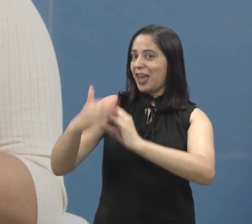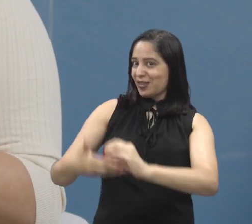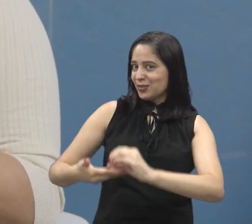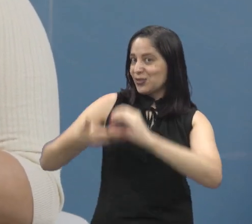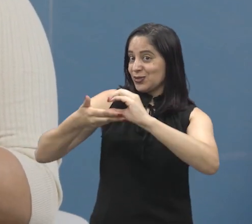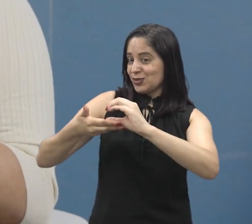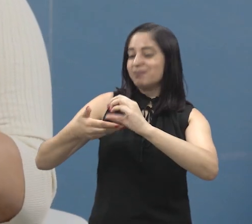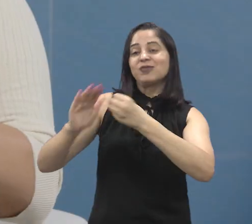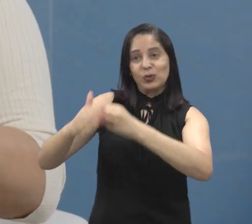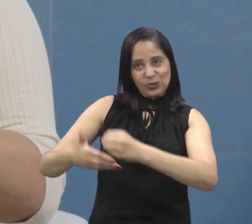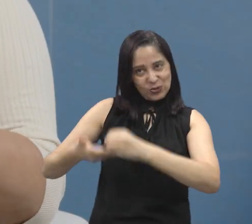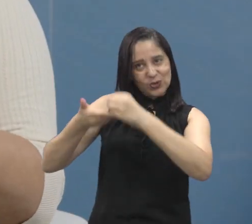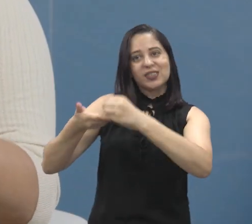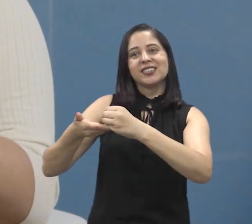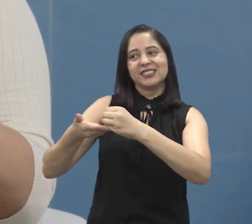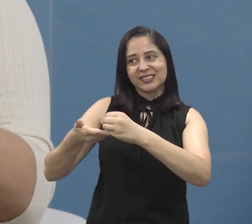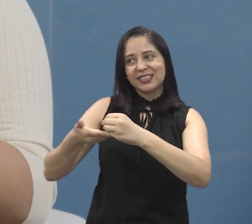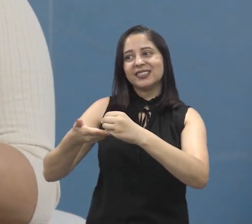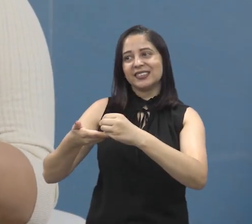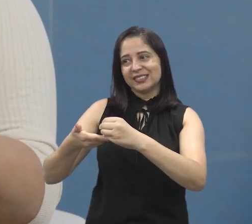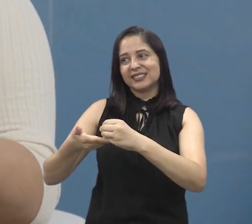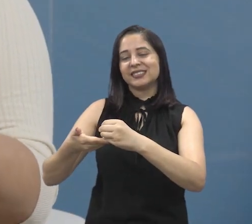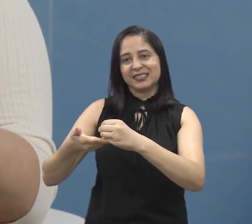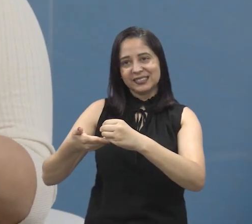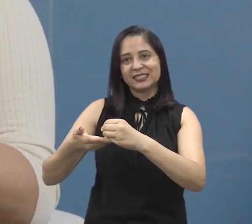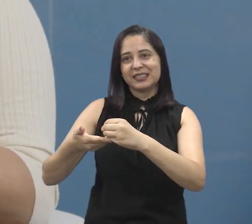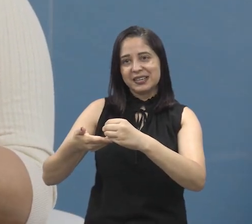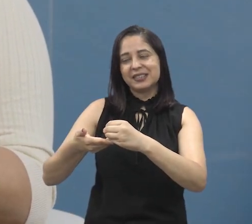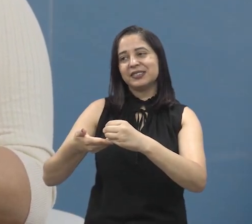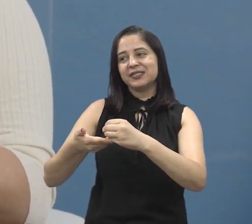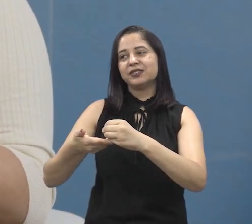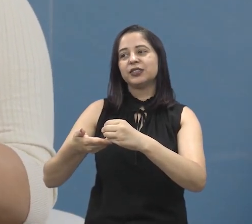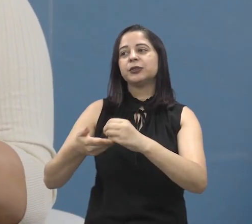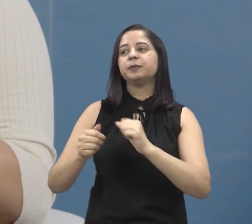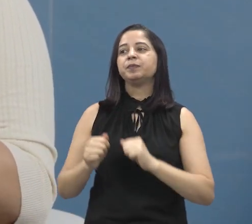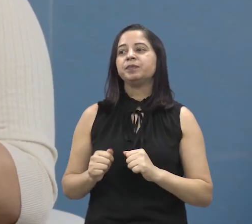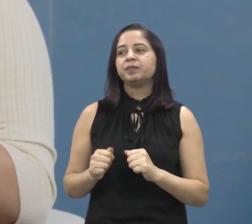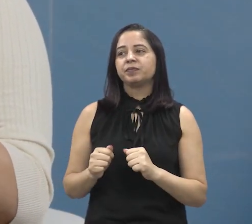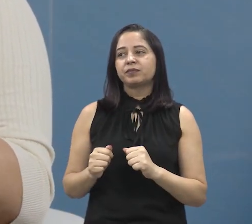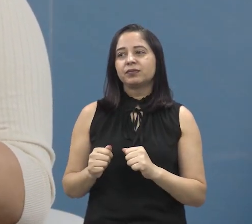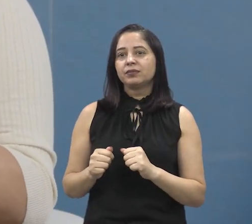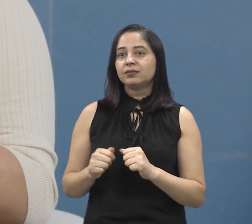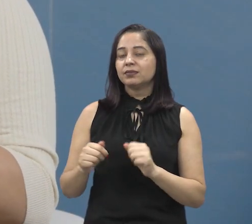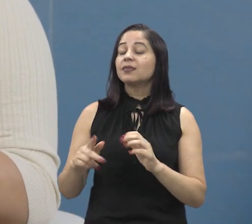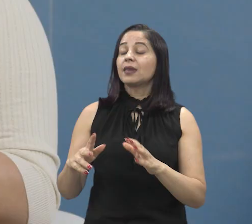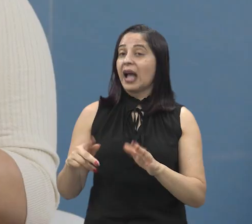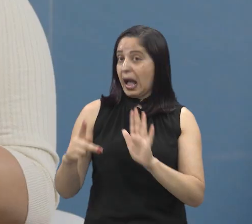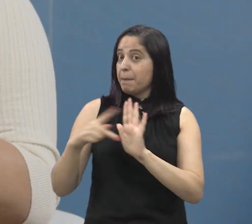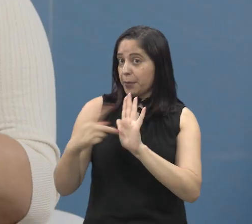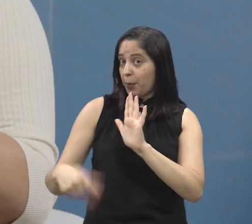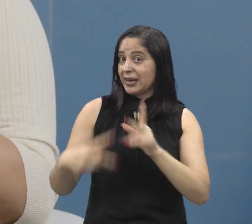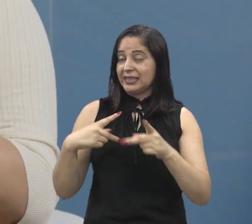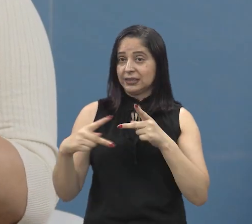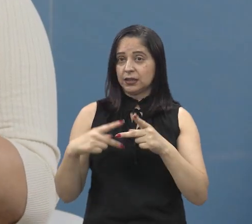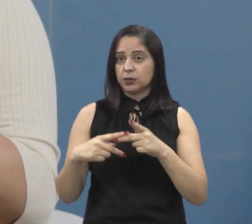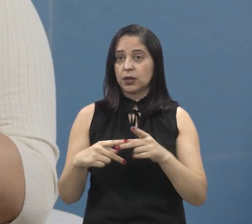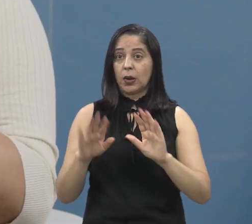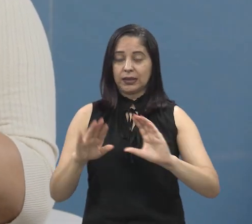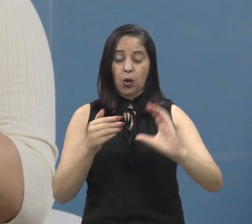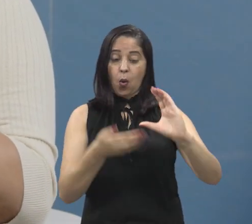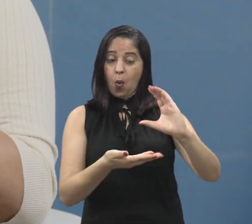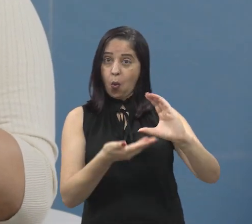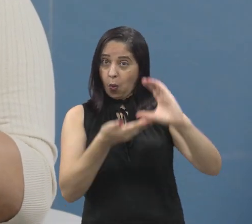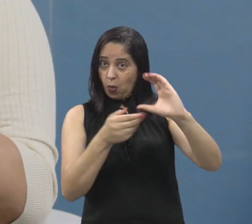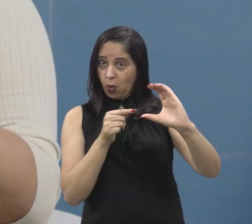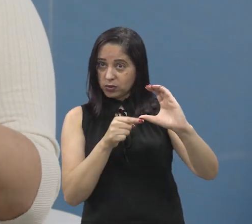dos Campos. Ele leva o nome sustentável até na sua concepção. E assim nós trabalhamos. E o Contour